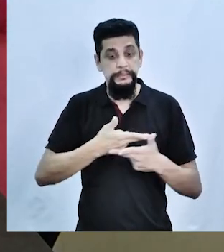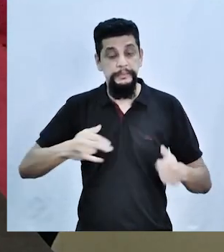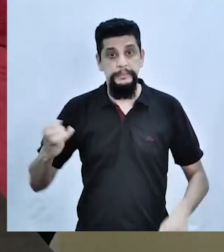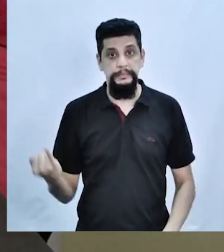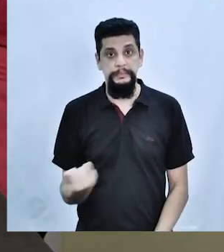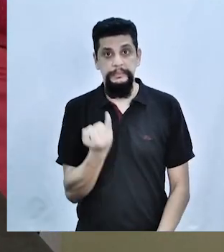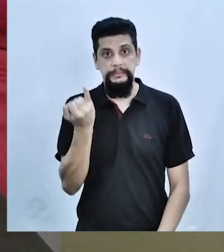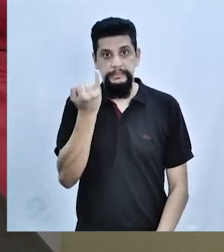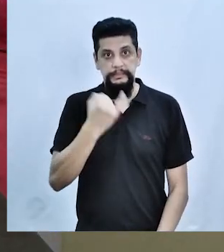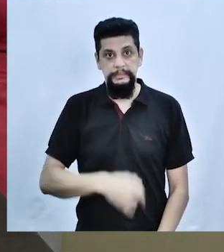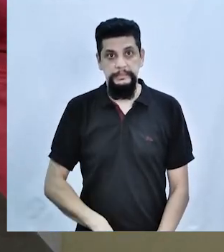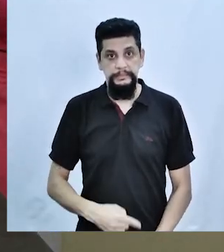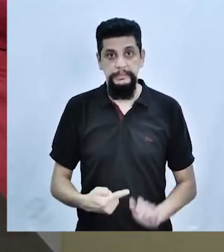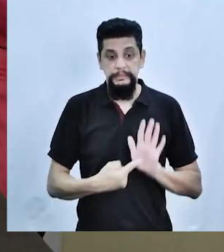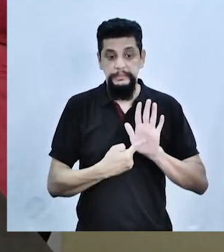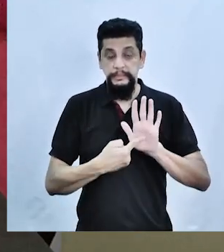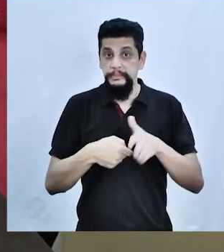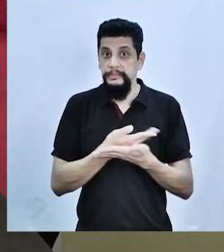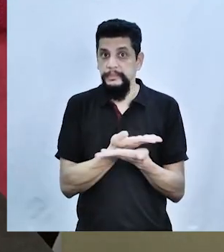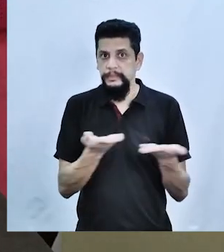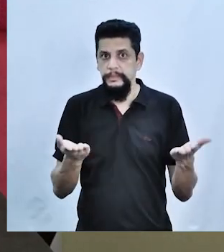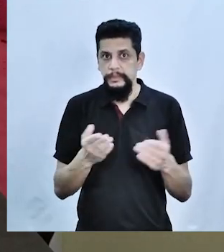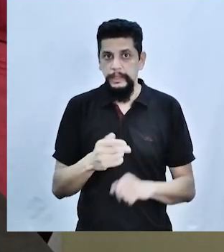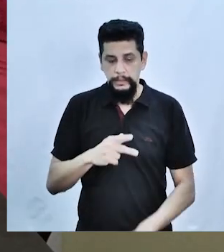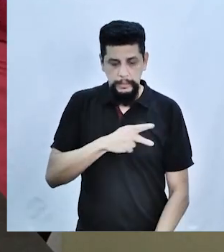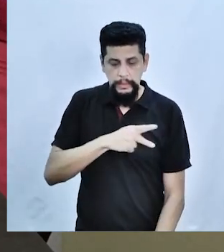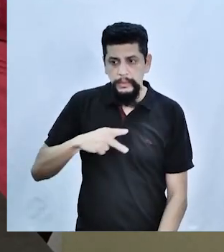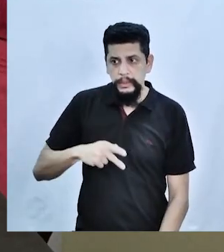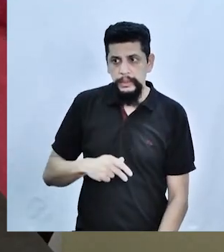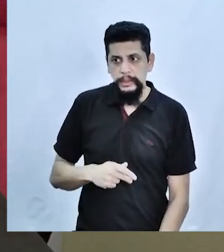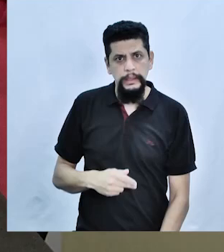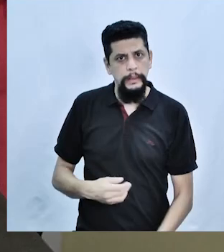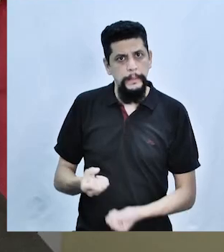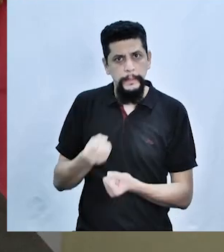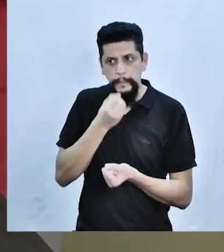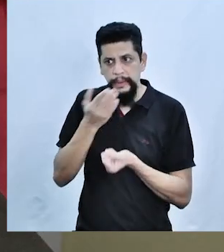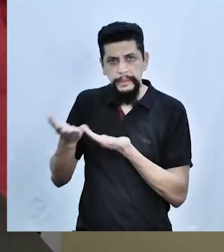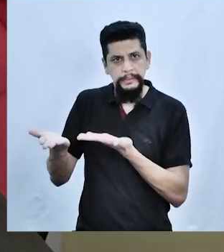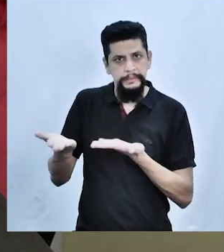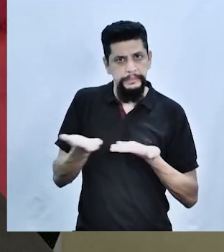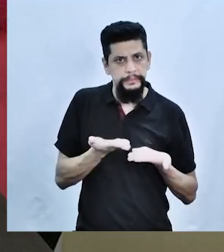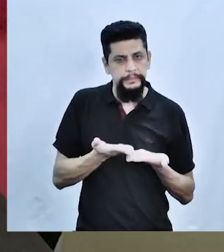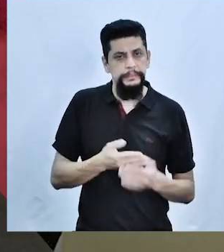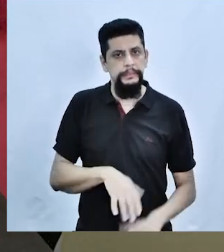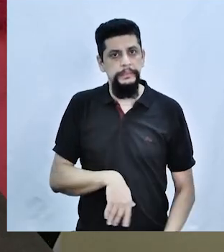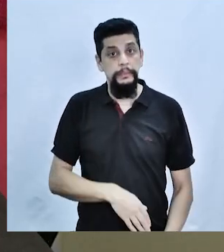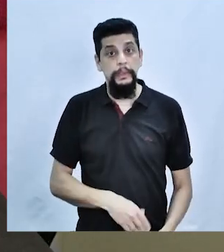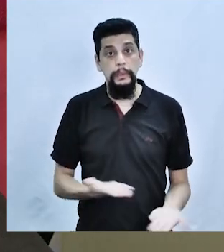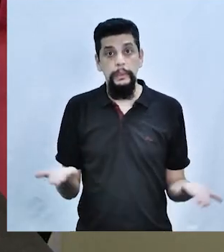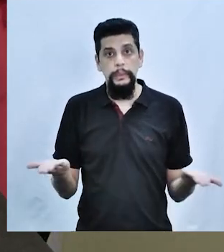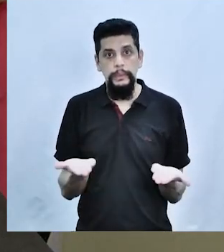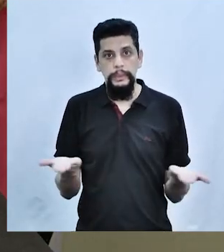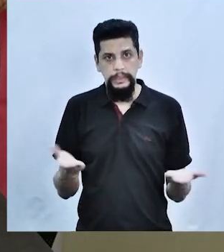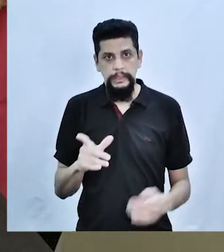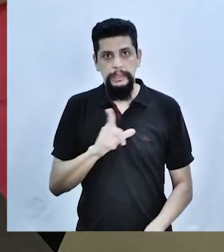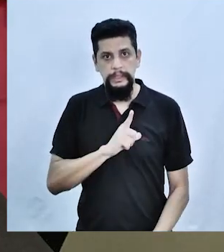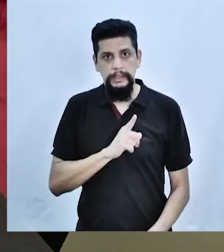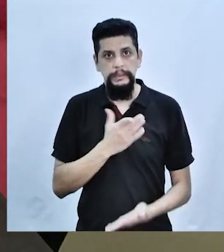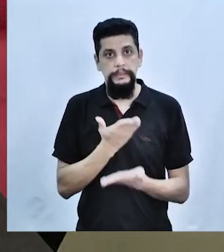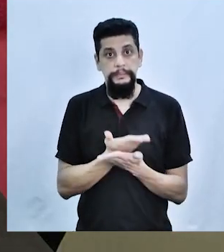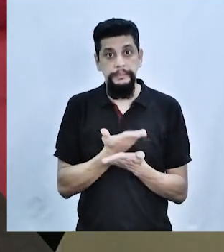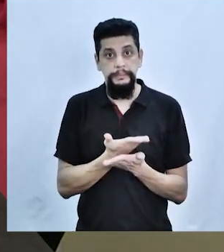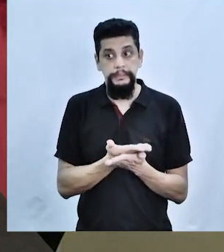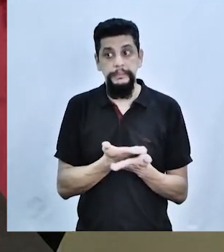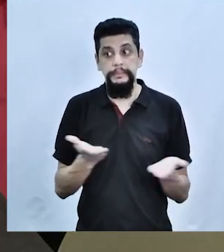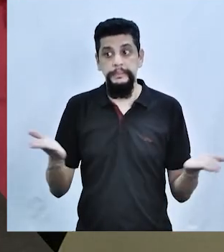ela tem coisas importantes para essa aula. Professora Márcia, seja muito bem-vinda. Conta pra gente o que, que a